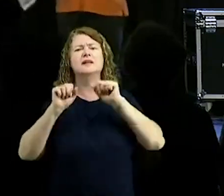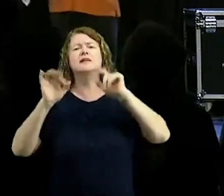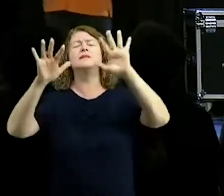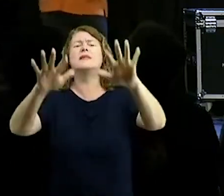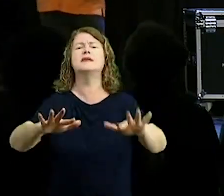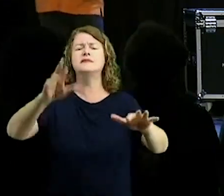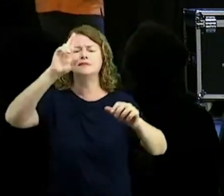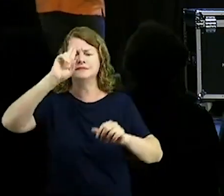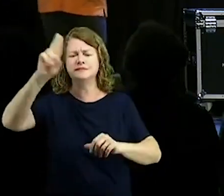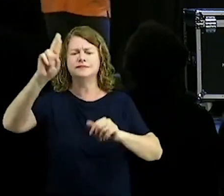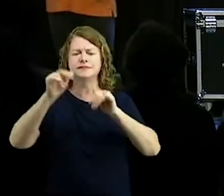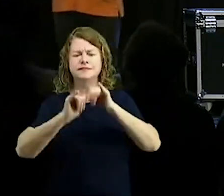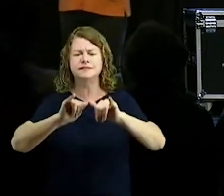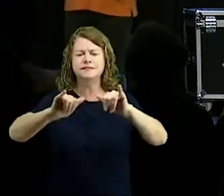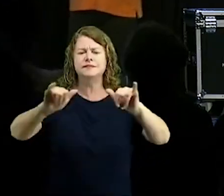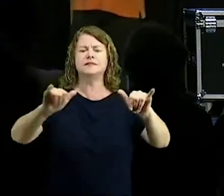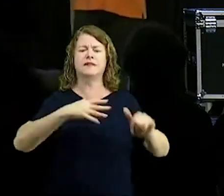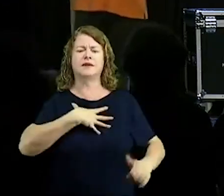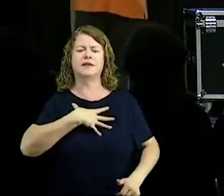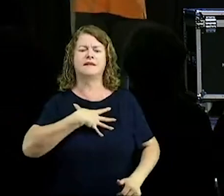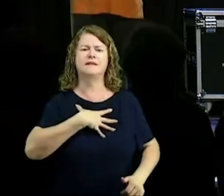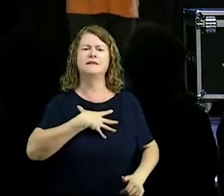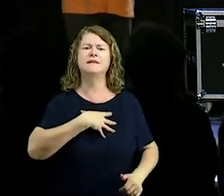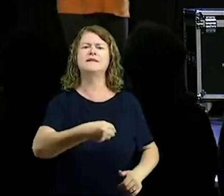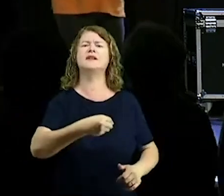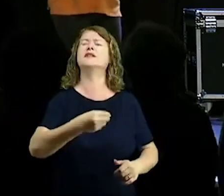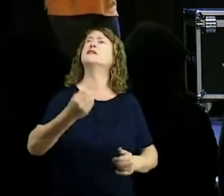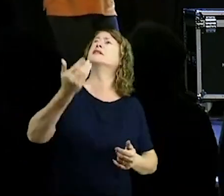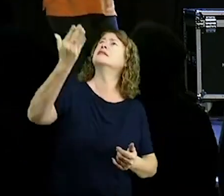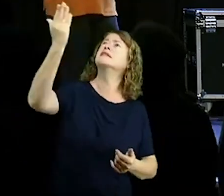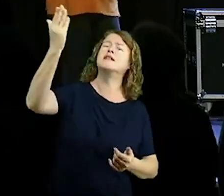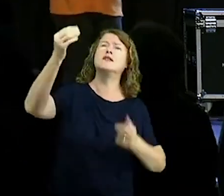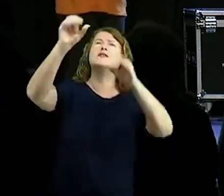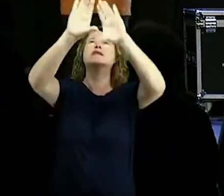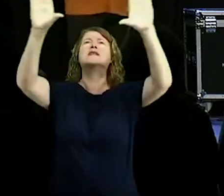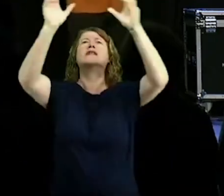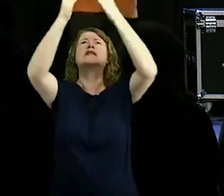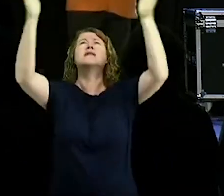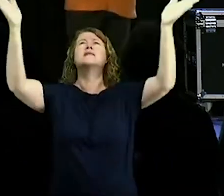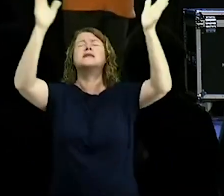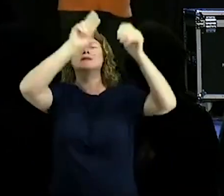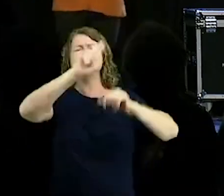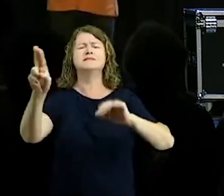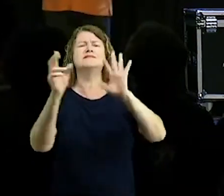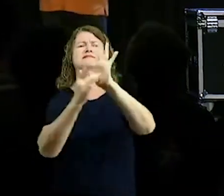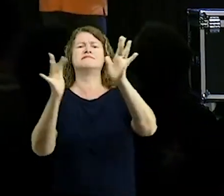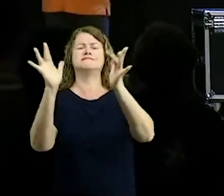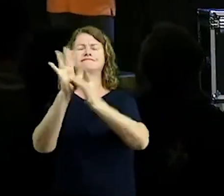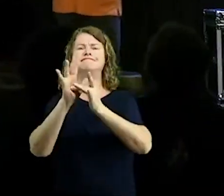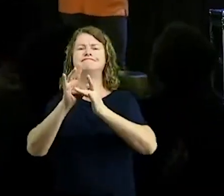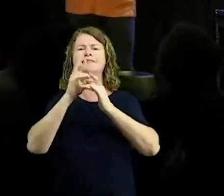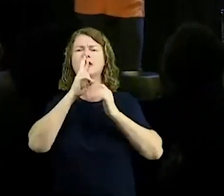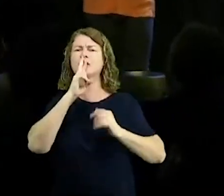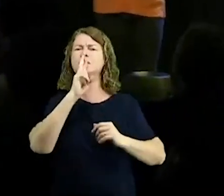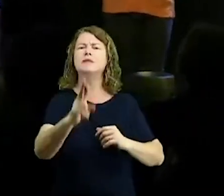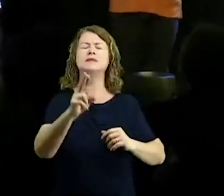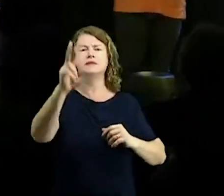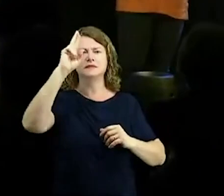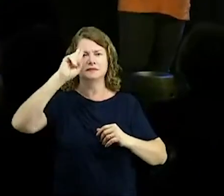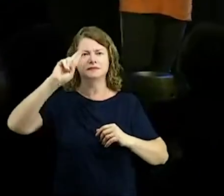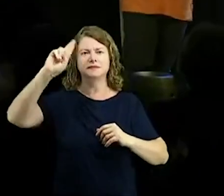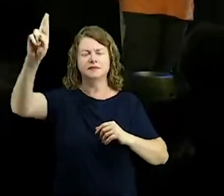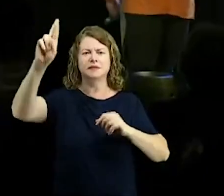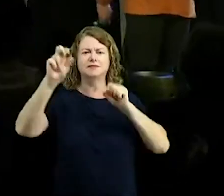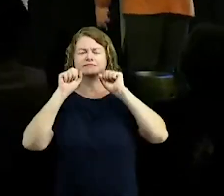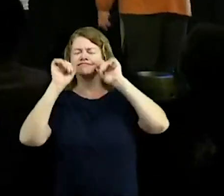Nós declaramos sobre as vidas dos teus filhos os céus abertos agora em nome de Jesus, e a resposta do Senhor está